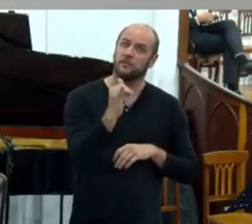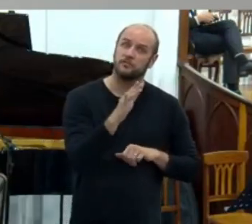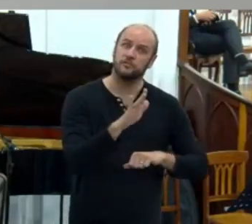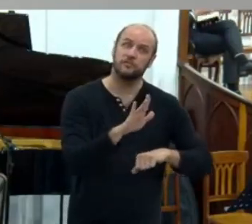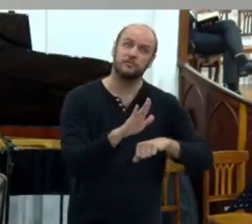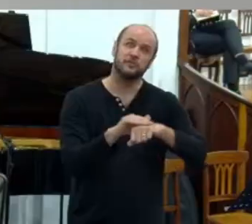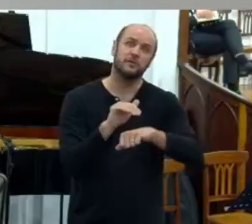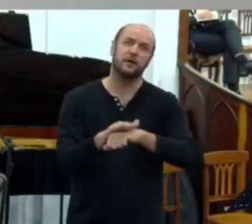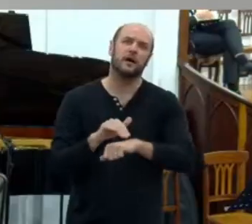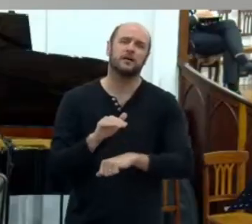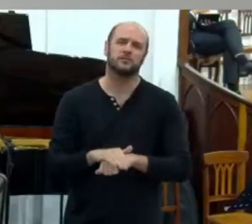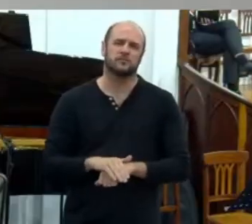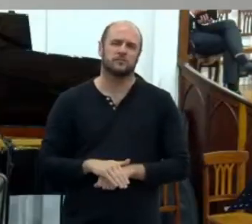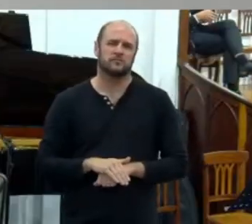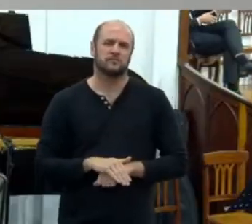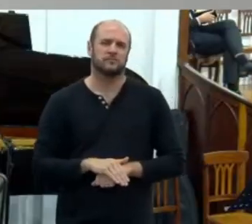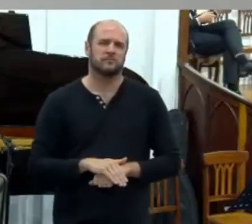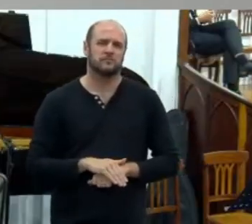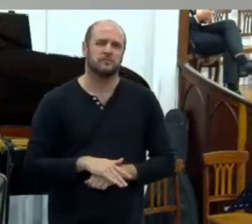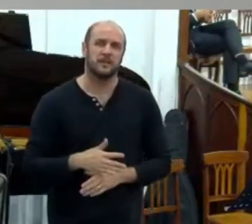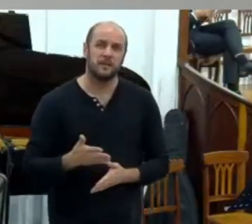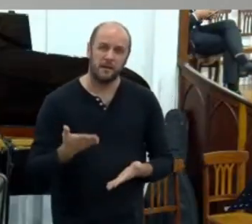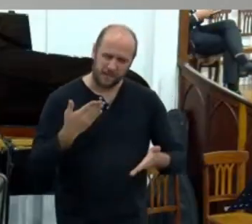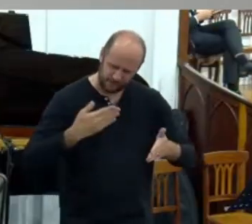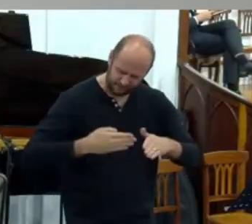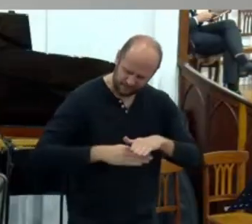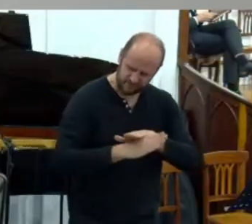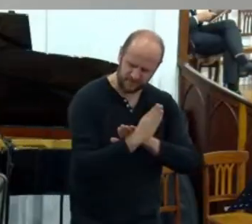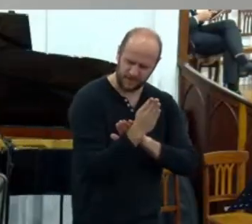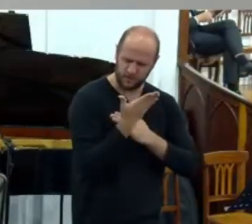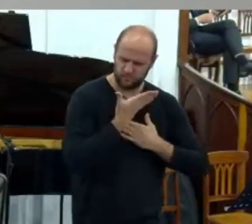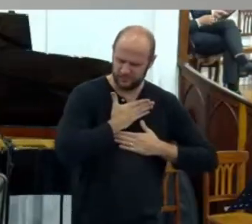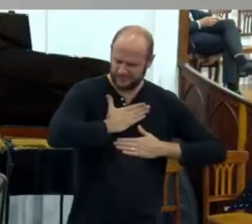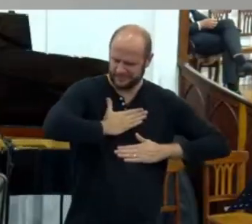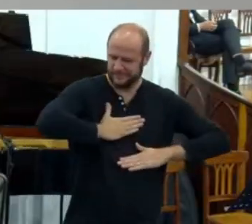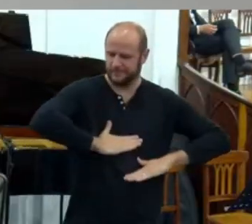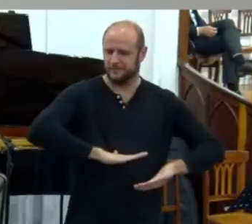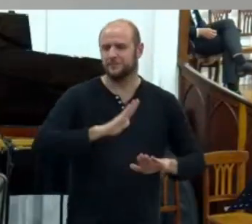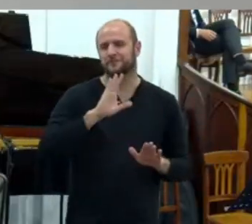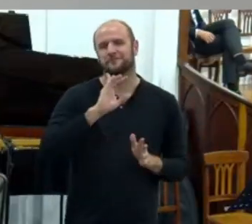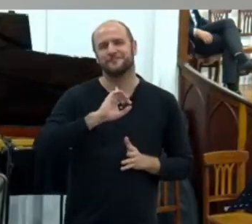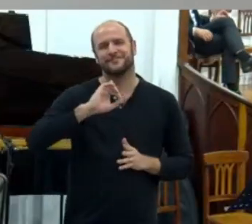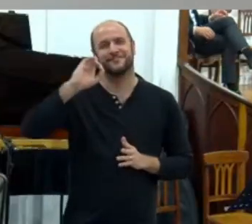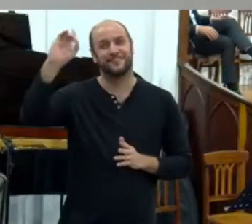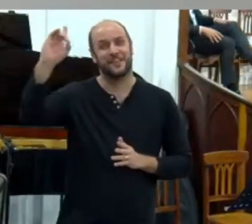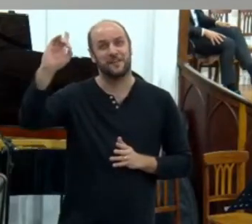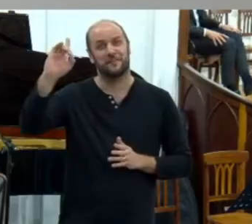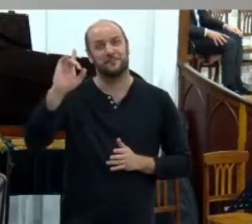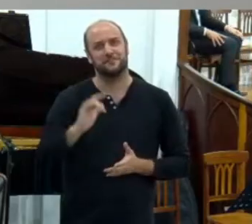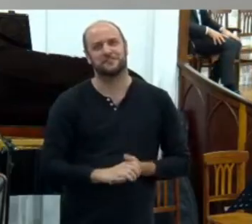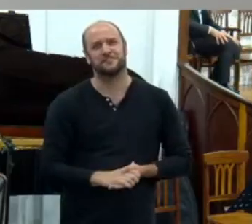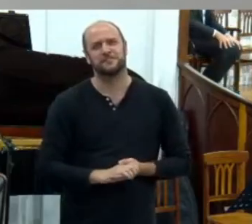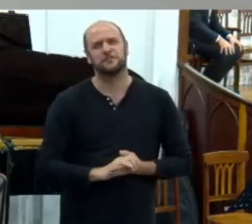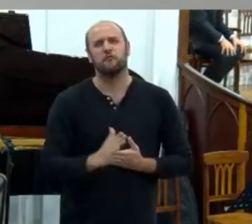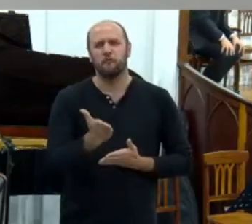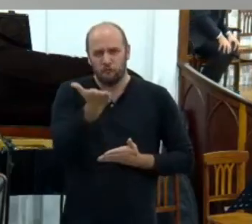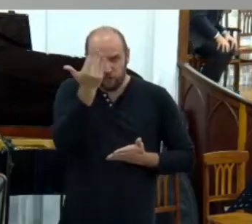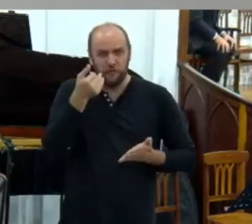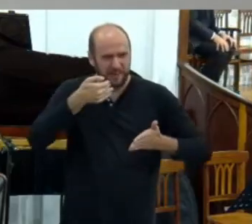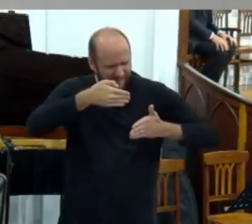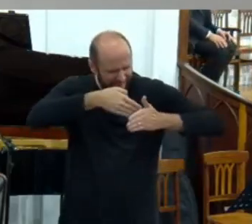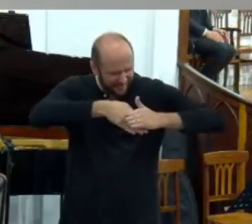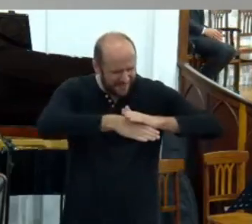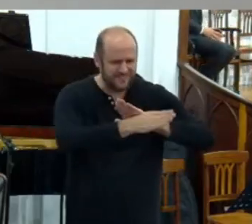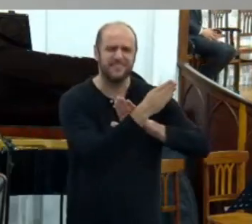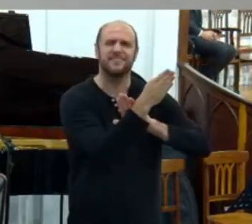chamado. Entrem no descanso de Deus. Entrem no